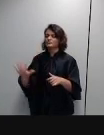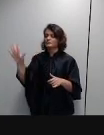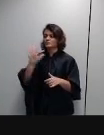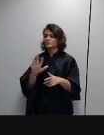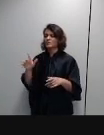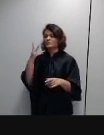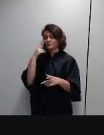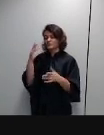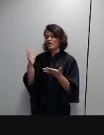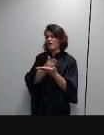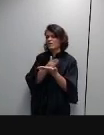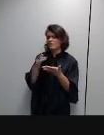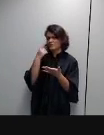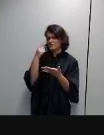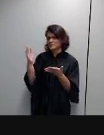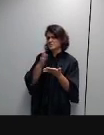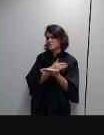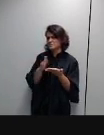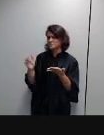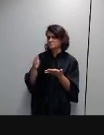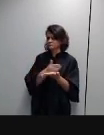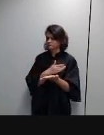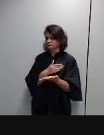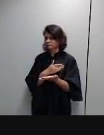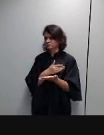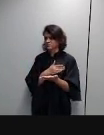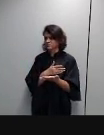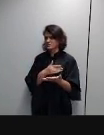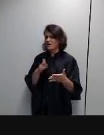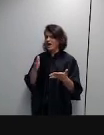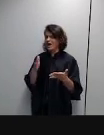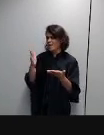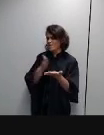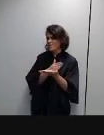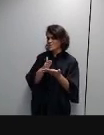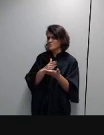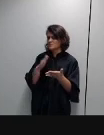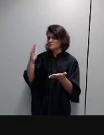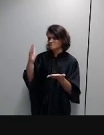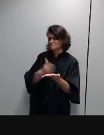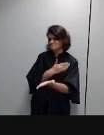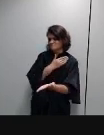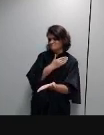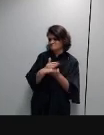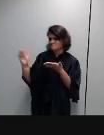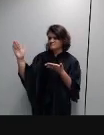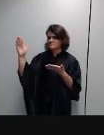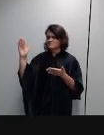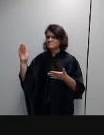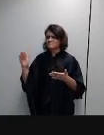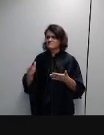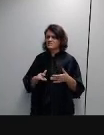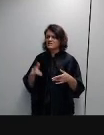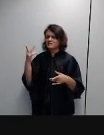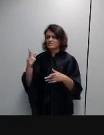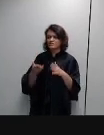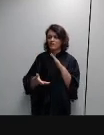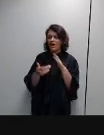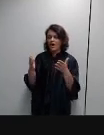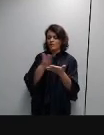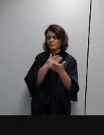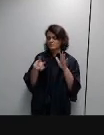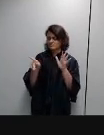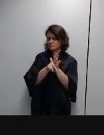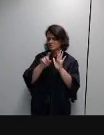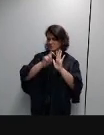e tanto vai ter com relação essa litispendência parcial determinou a extinção dos créditos tributários inclusive